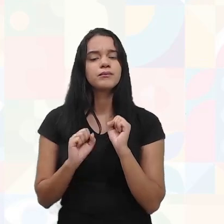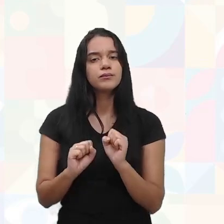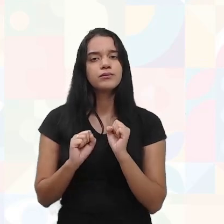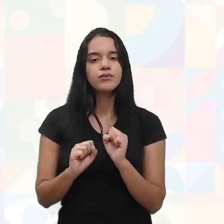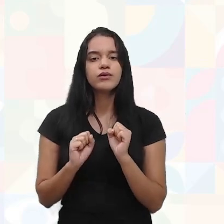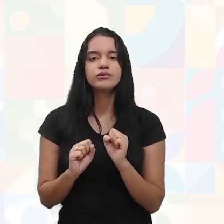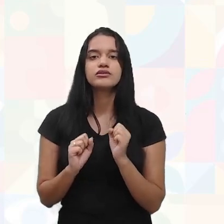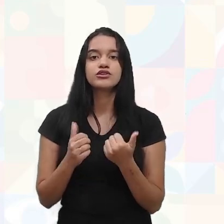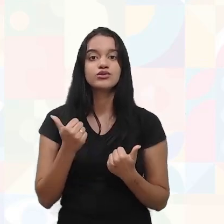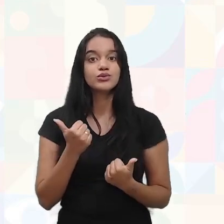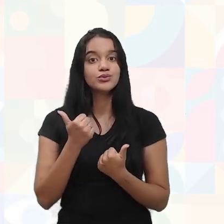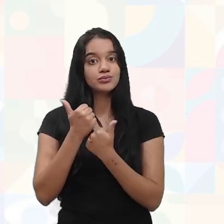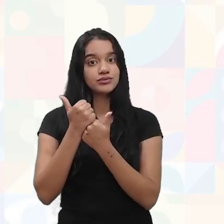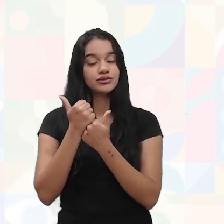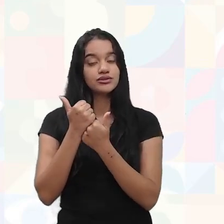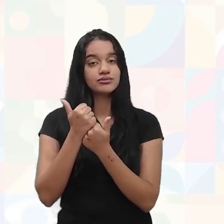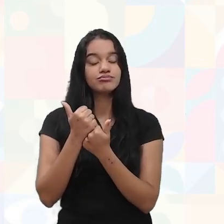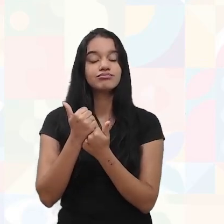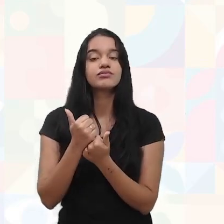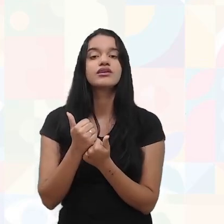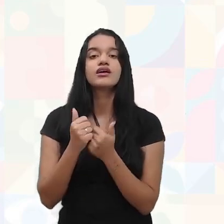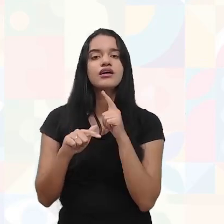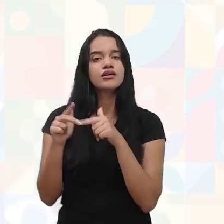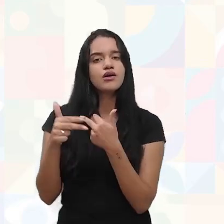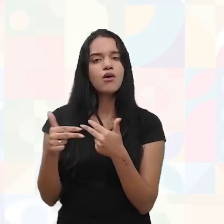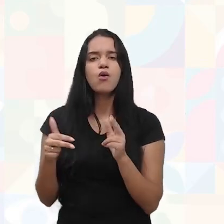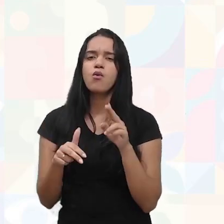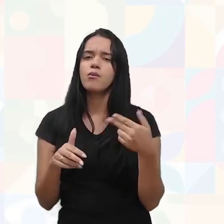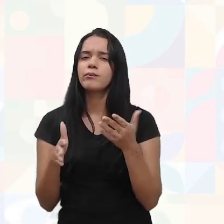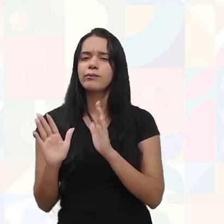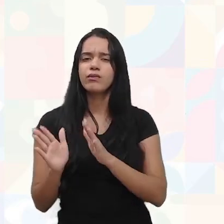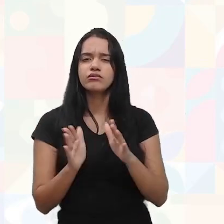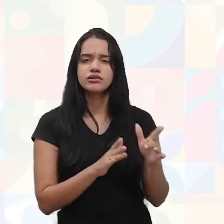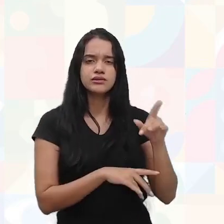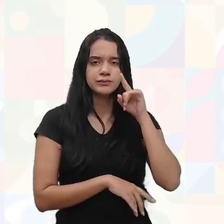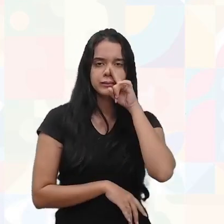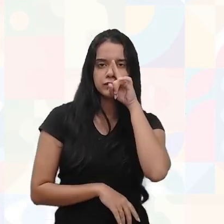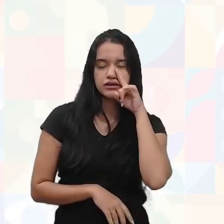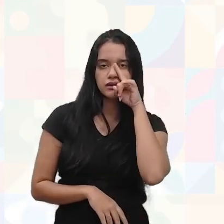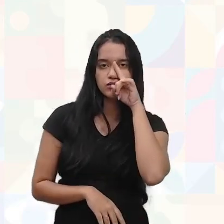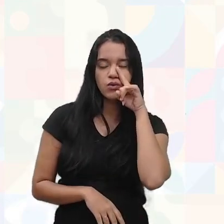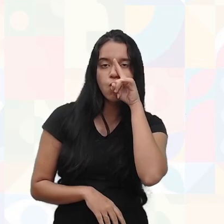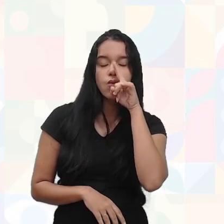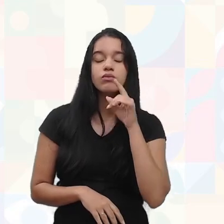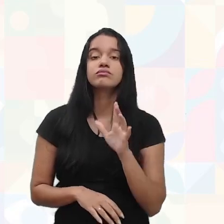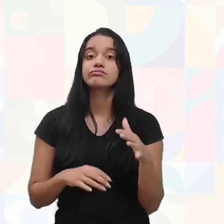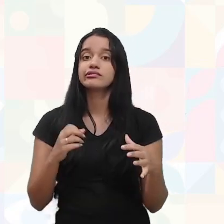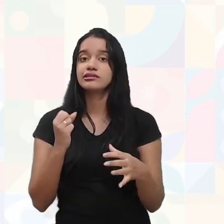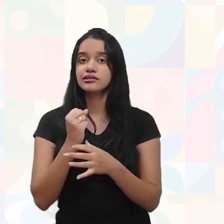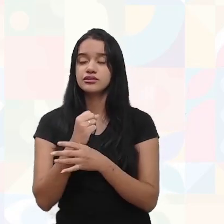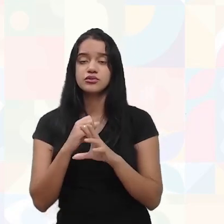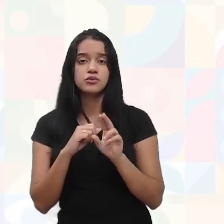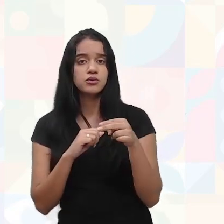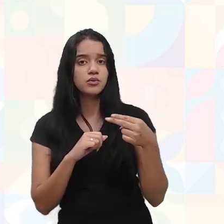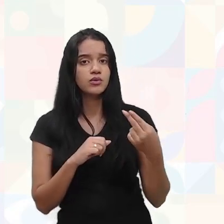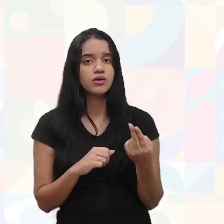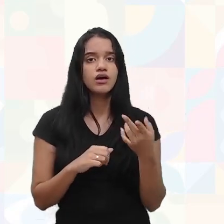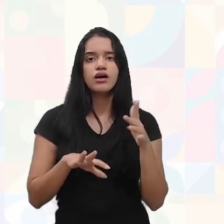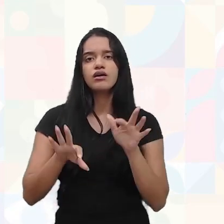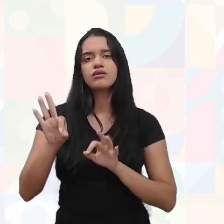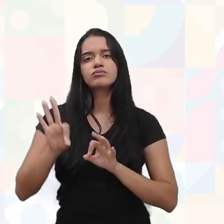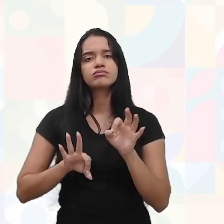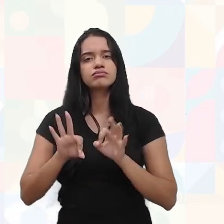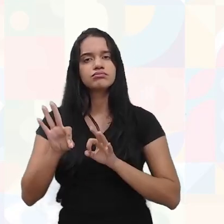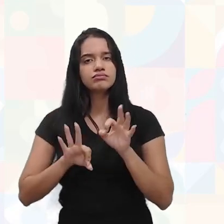citar a substituição de um equipamento ou um processo perigoso por uma alternativa mais segura, ou a reorganização